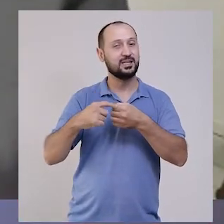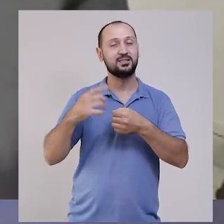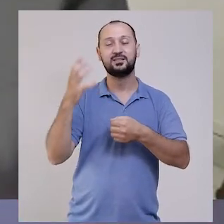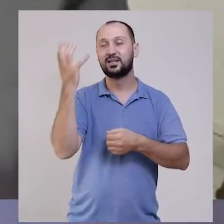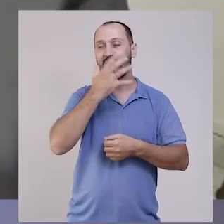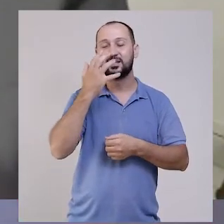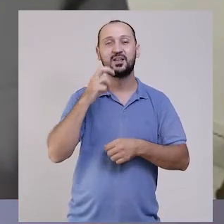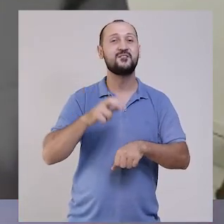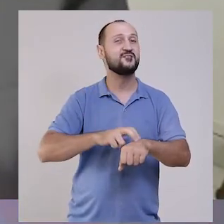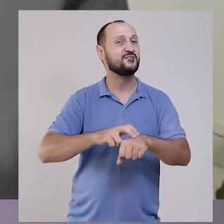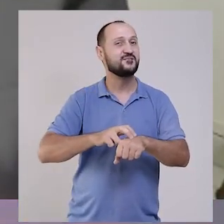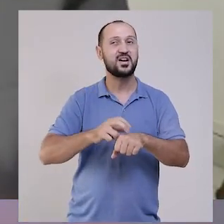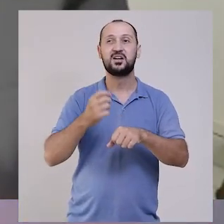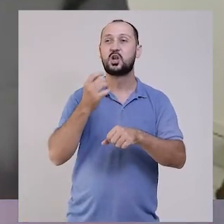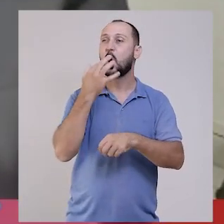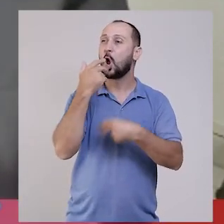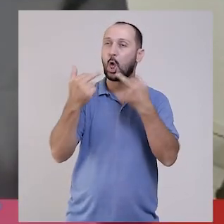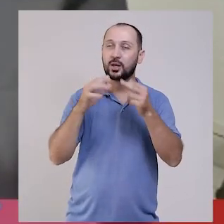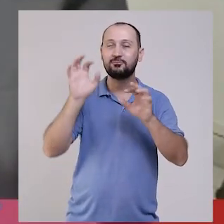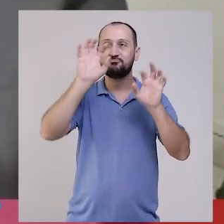nós podemos também